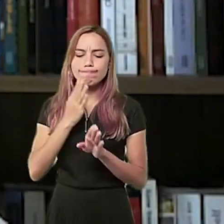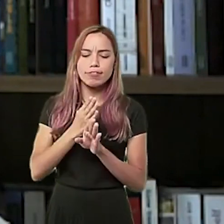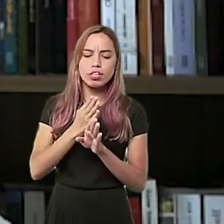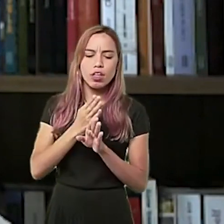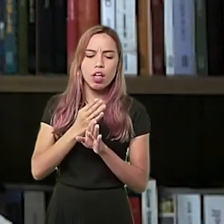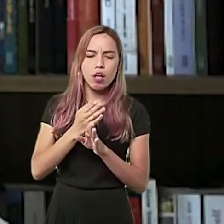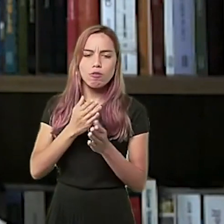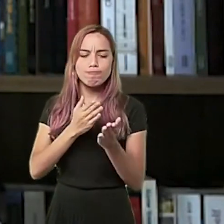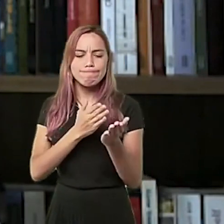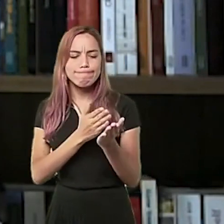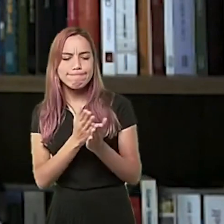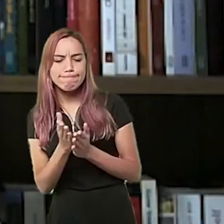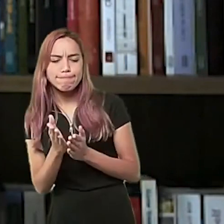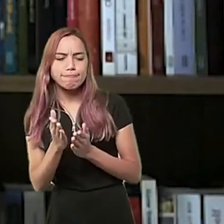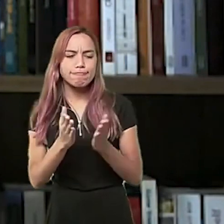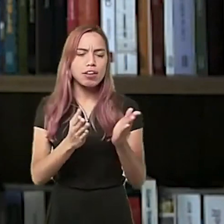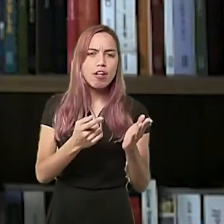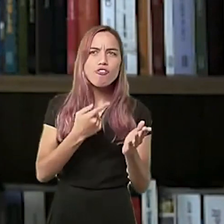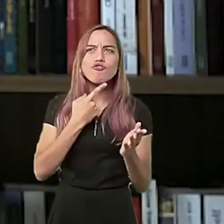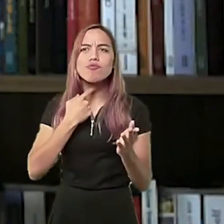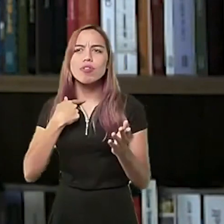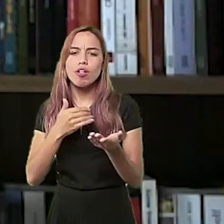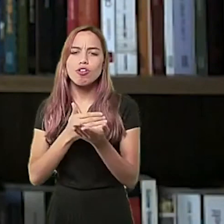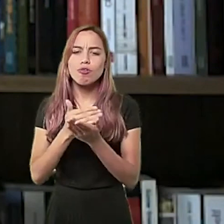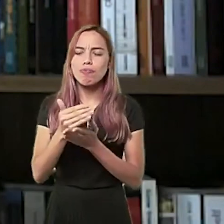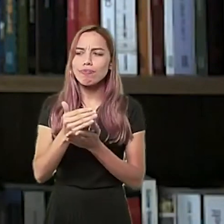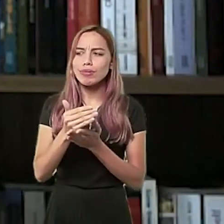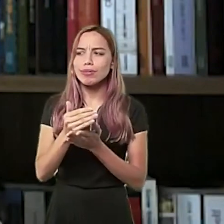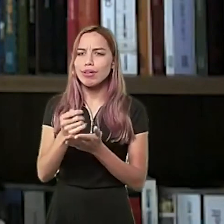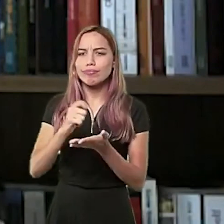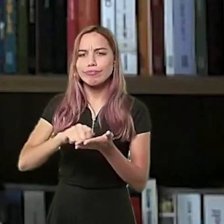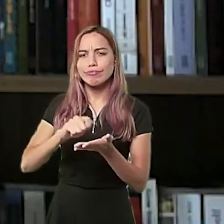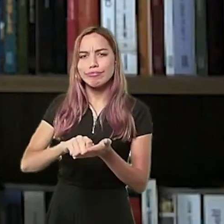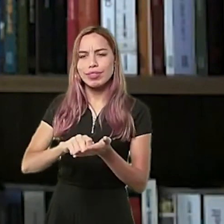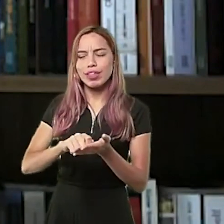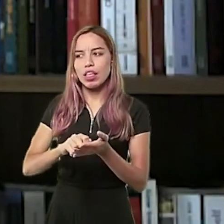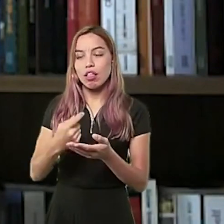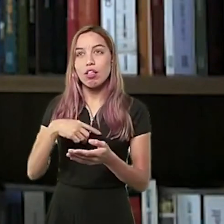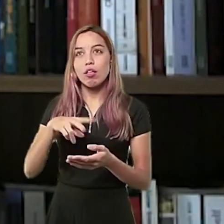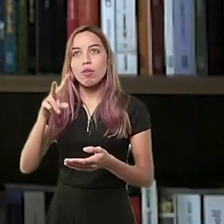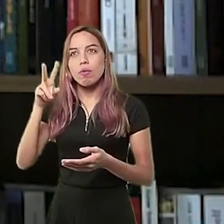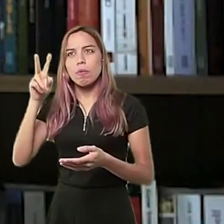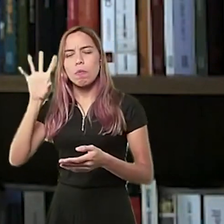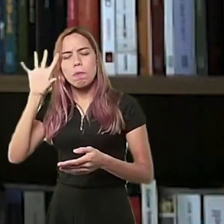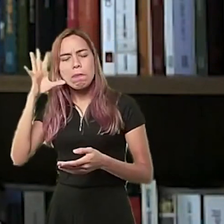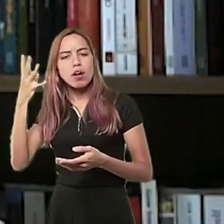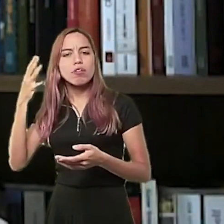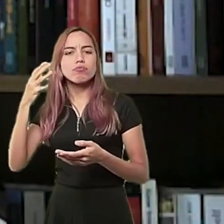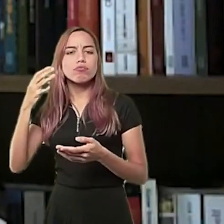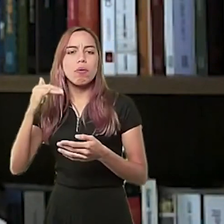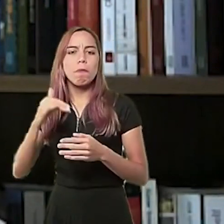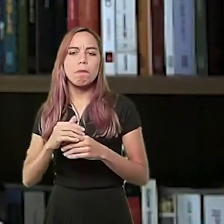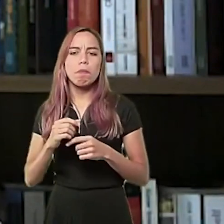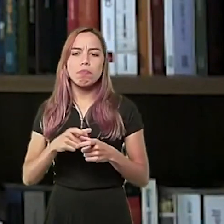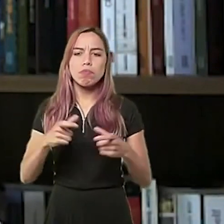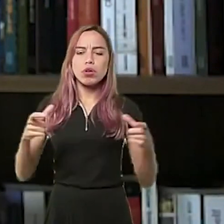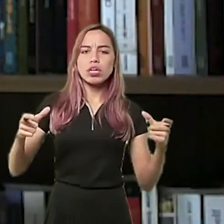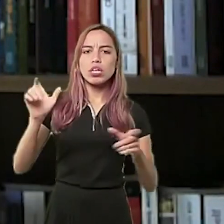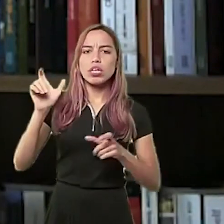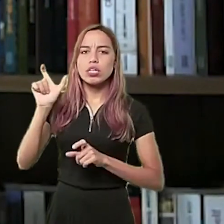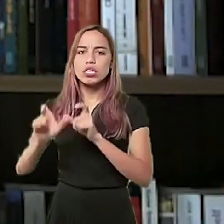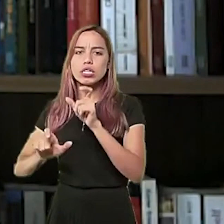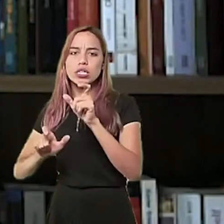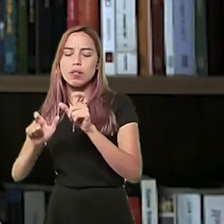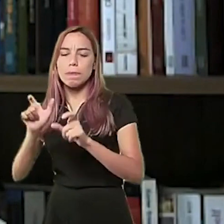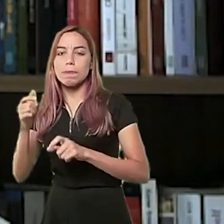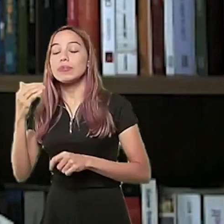né? Talvez, eu me lembro que, acho que a maior parte das crianças, quando